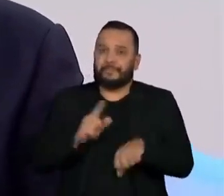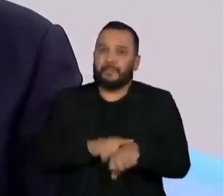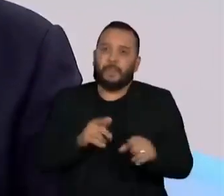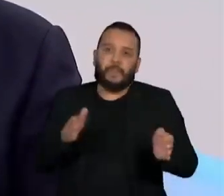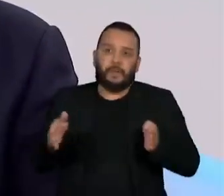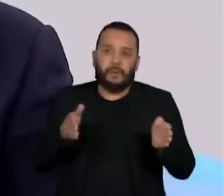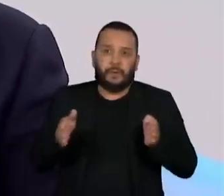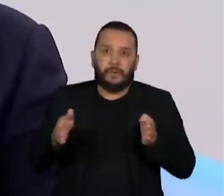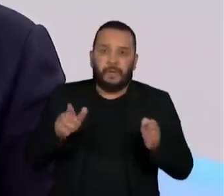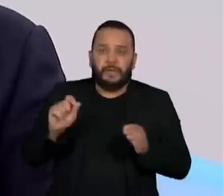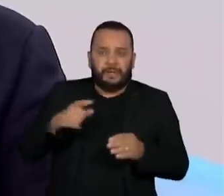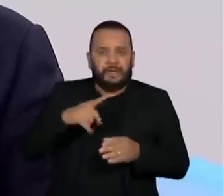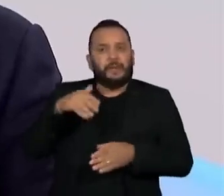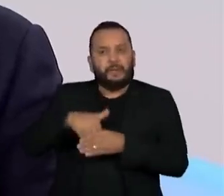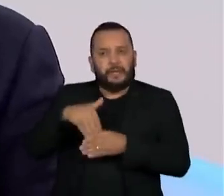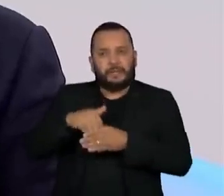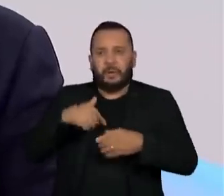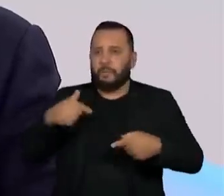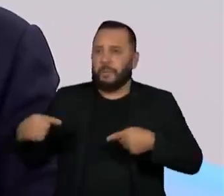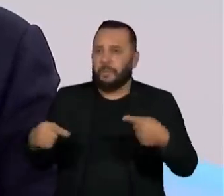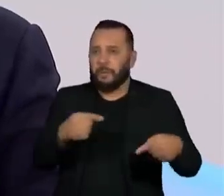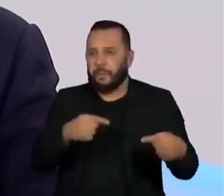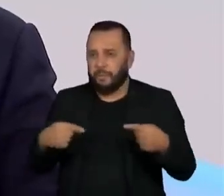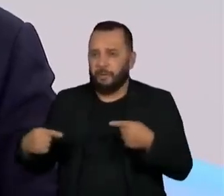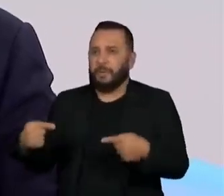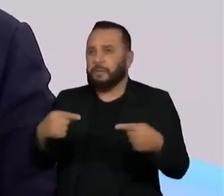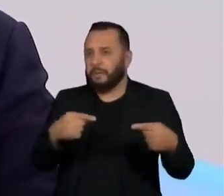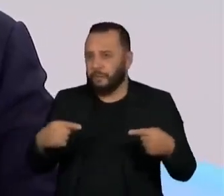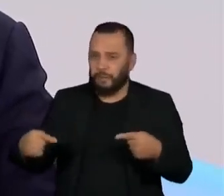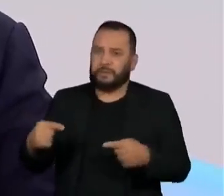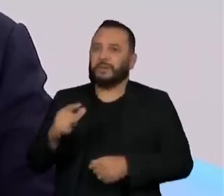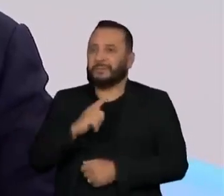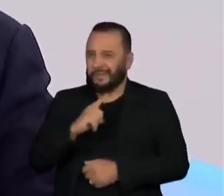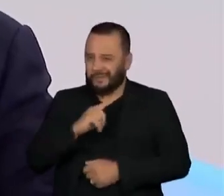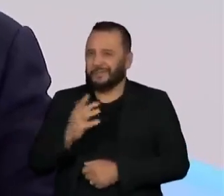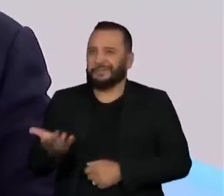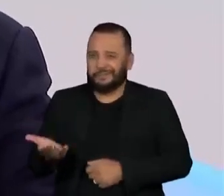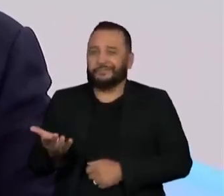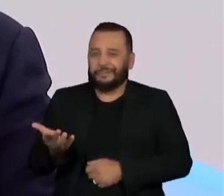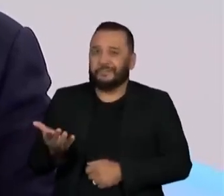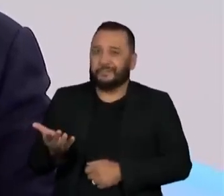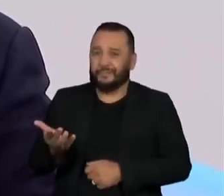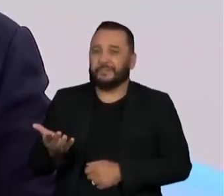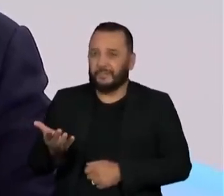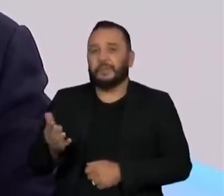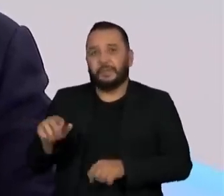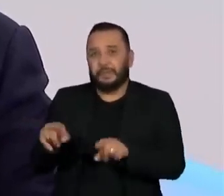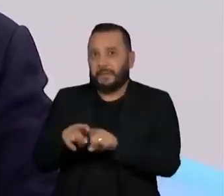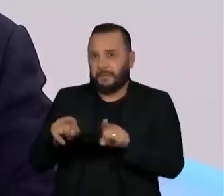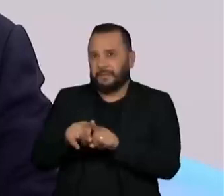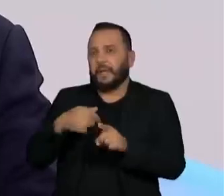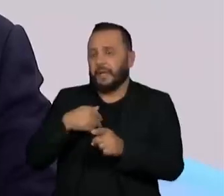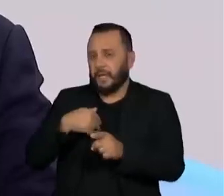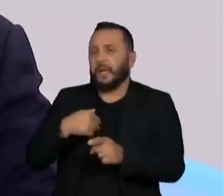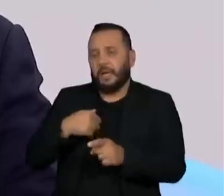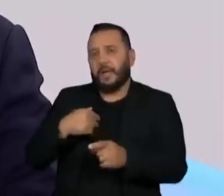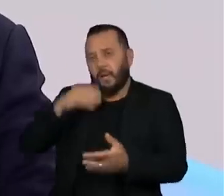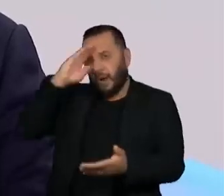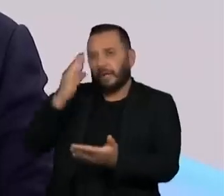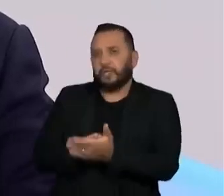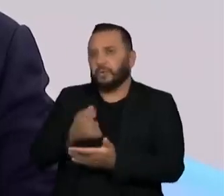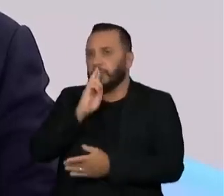que teve uma eleição muito polarizada é importante reconhecer a legitimidade da do resultado das eleições